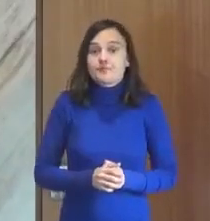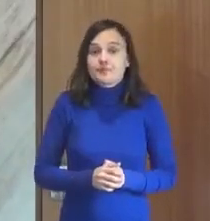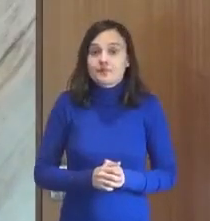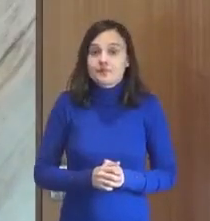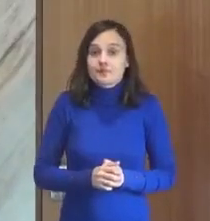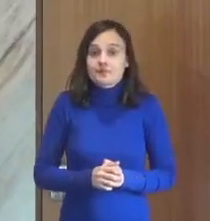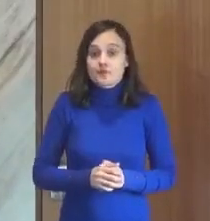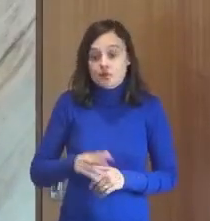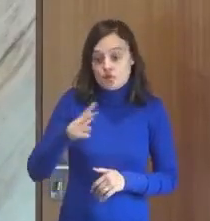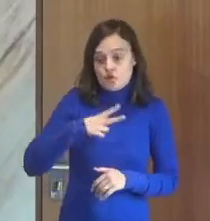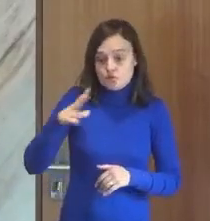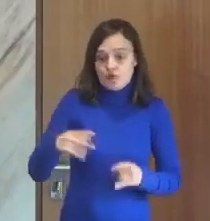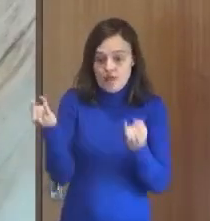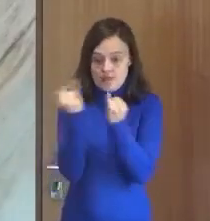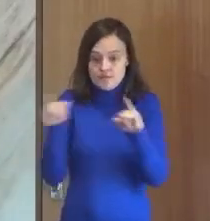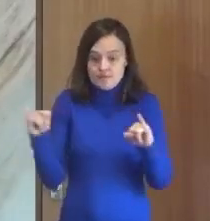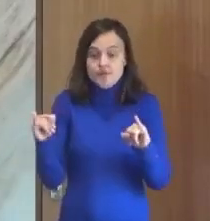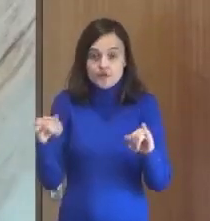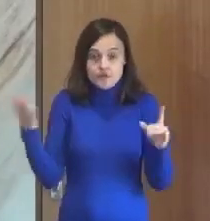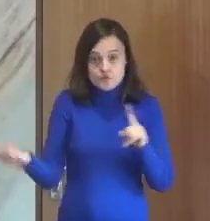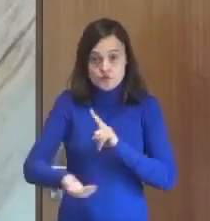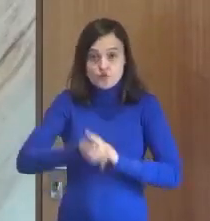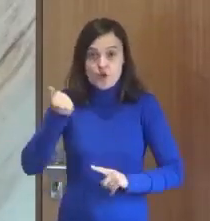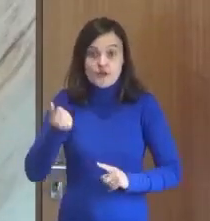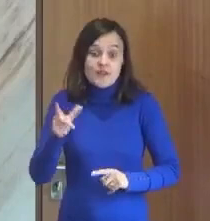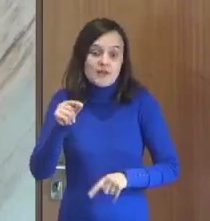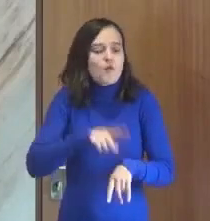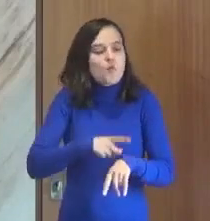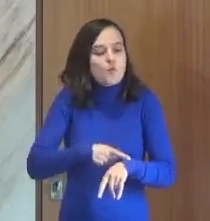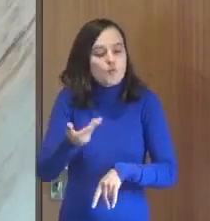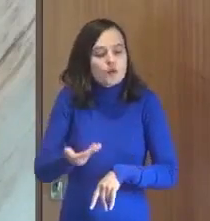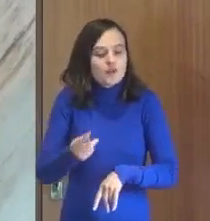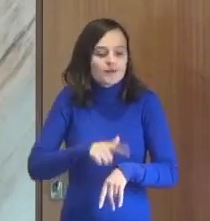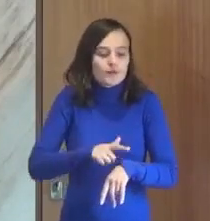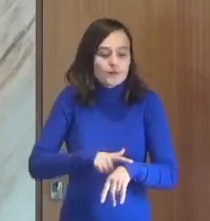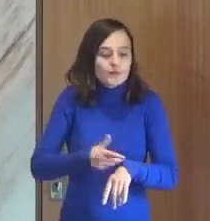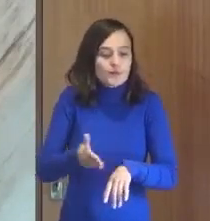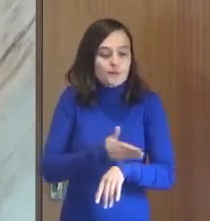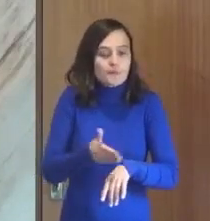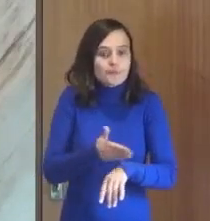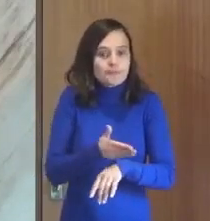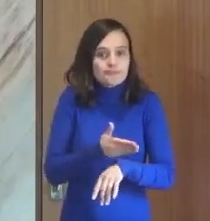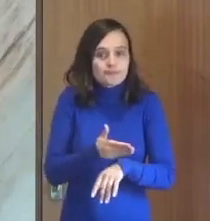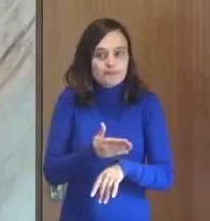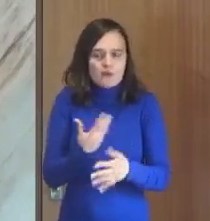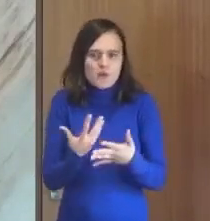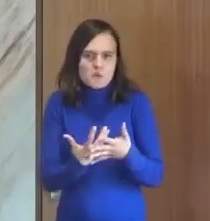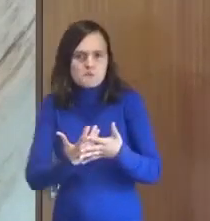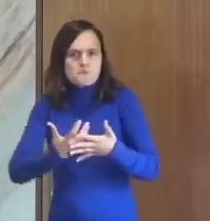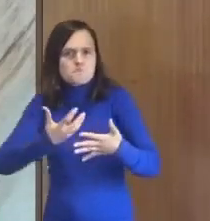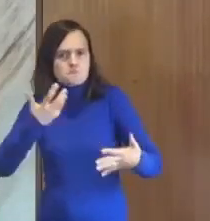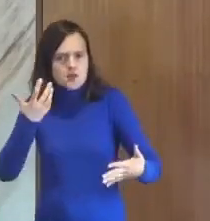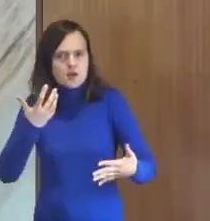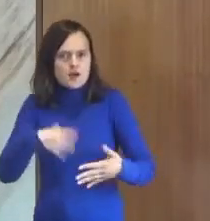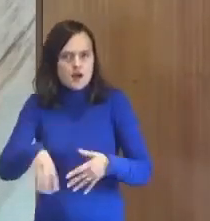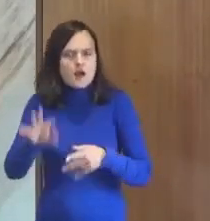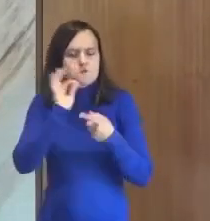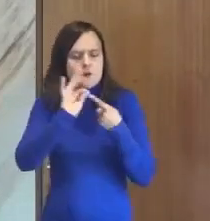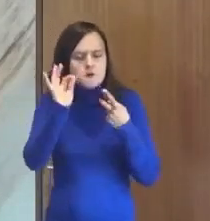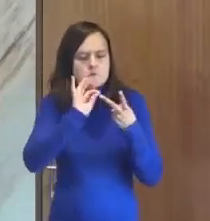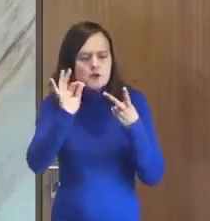de Portugal, da nossa independência, teriam sido também momentos muito exaltados, claro. Não é? Com